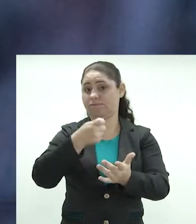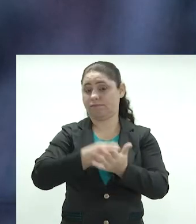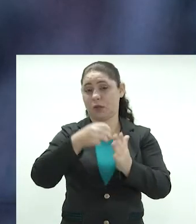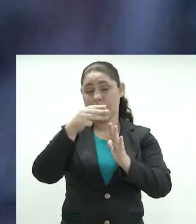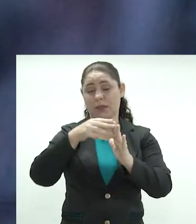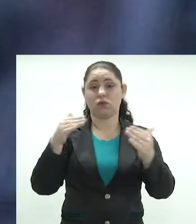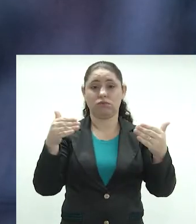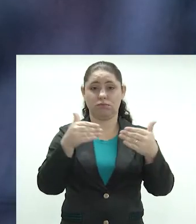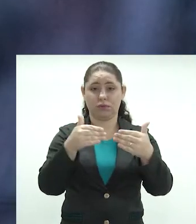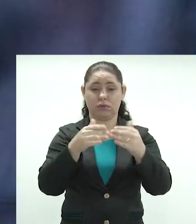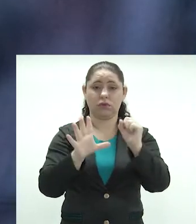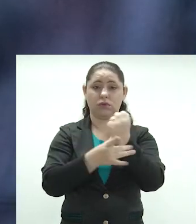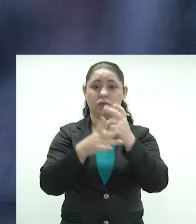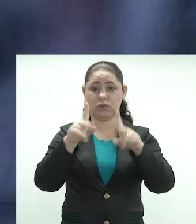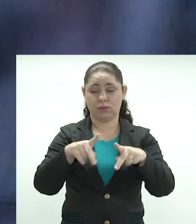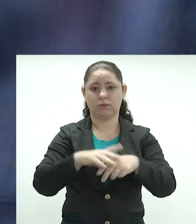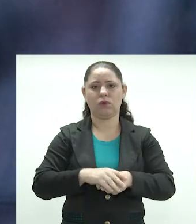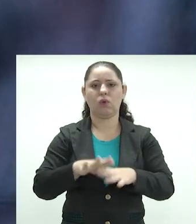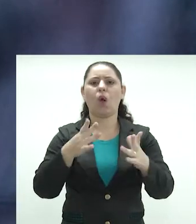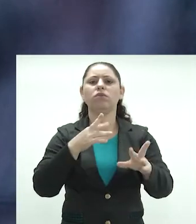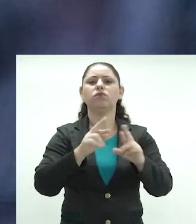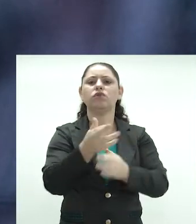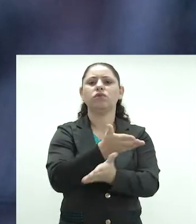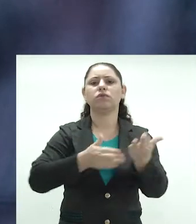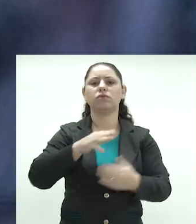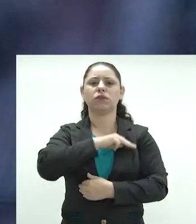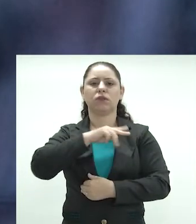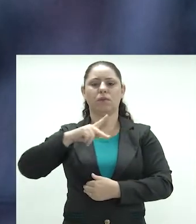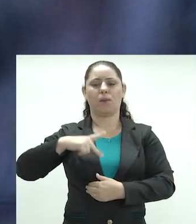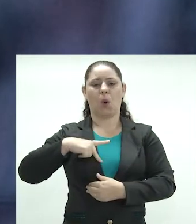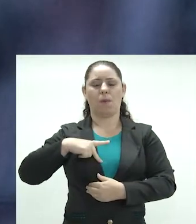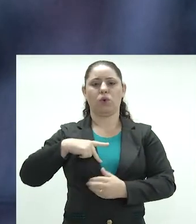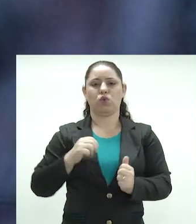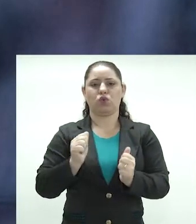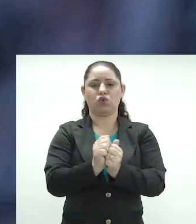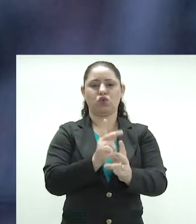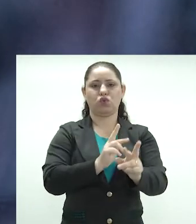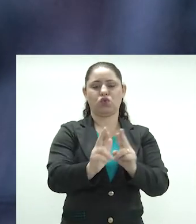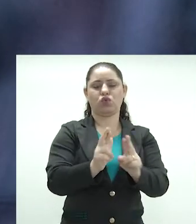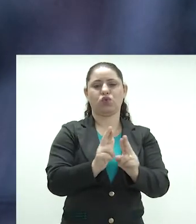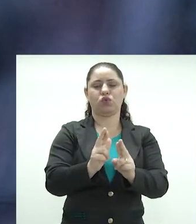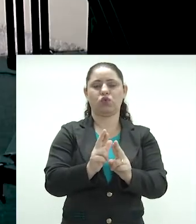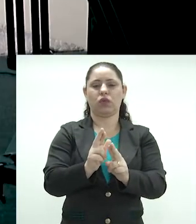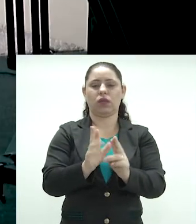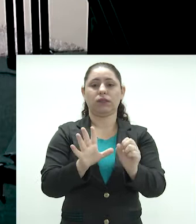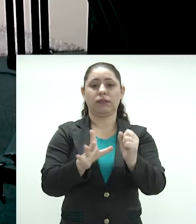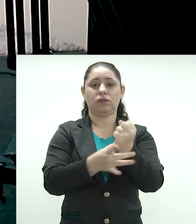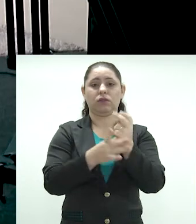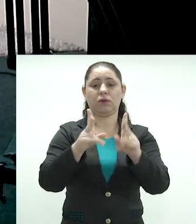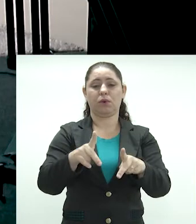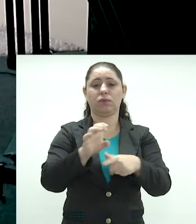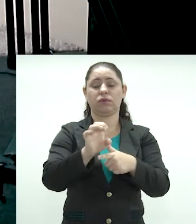pilares, né, do cumprimento dessas medidas de restrição a segurança pública. Sim. Qual foi o diálogo que o Ministério Público exerceu junto